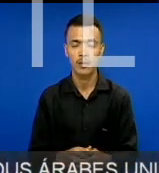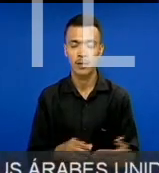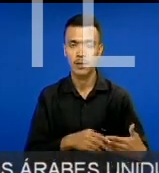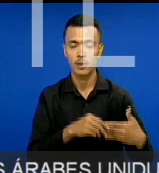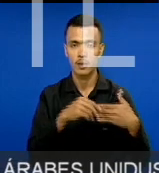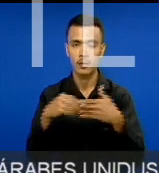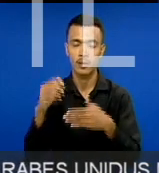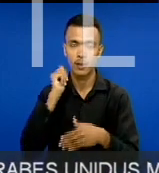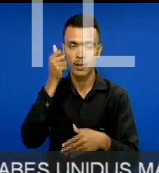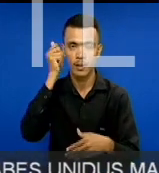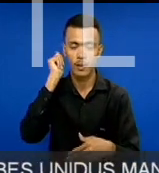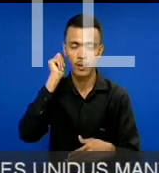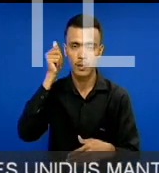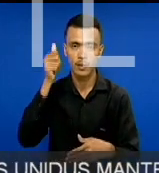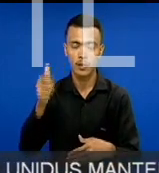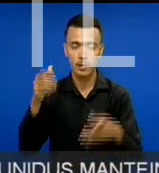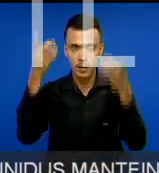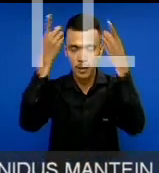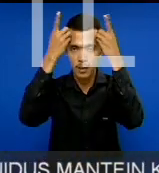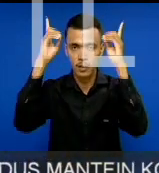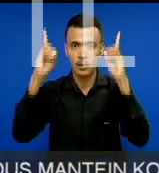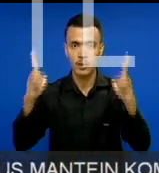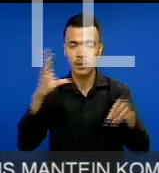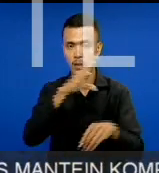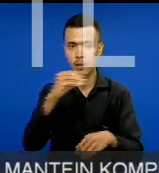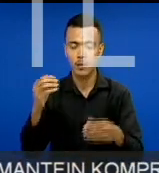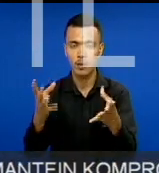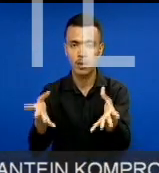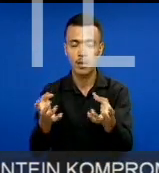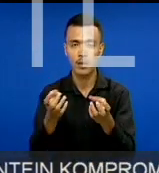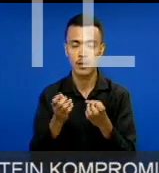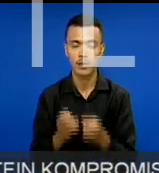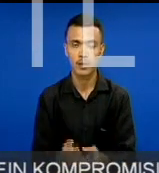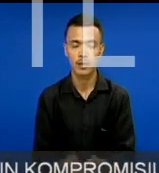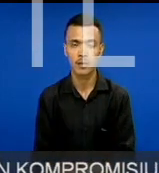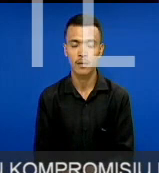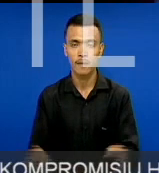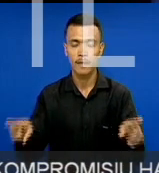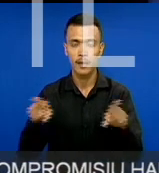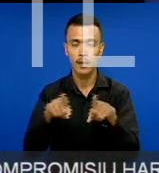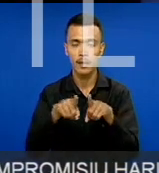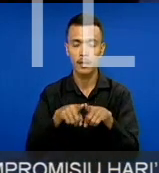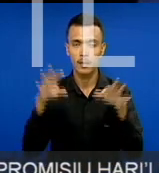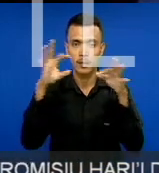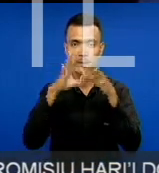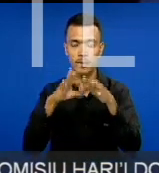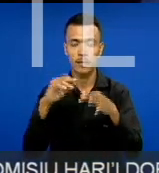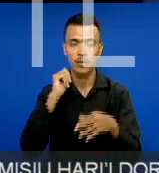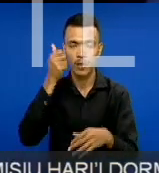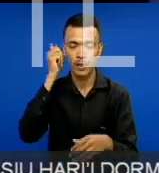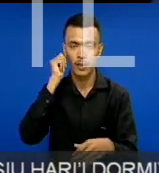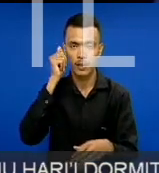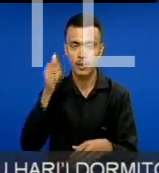ASEAN unanimamente decidi no concorda em princípio, hanesan ona membro ASEAN